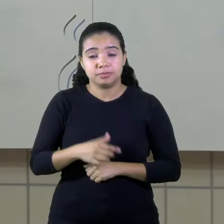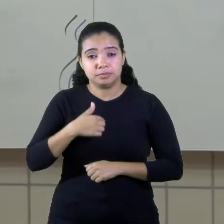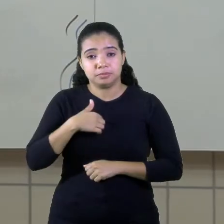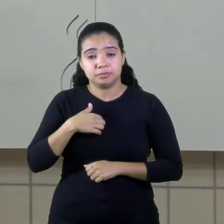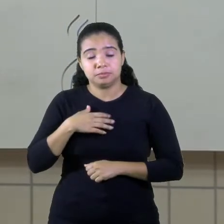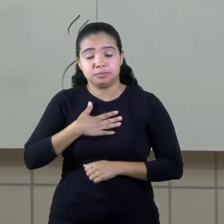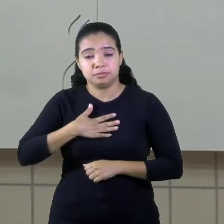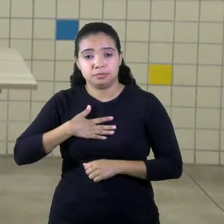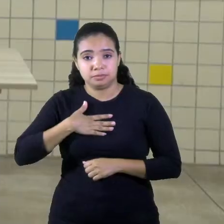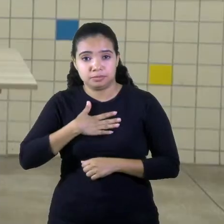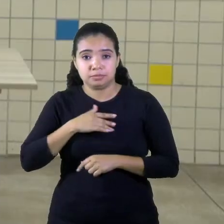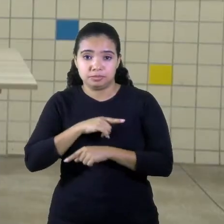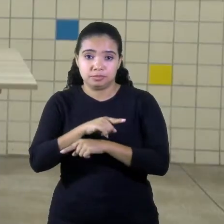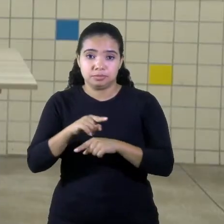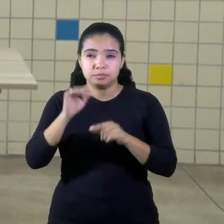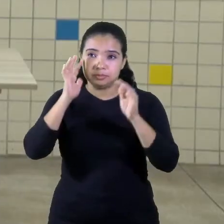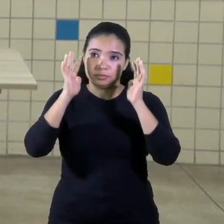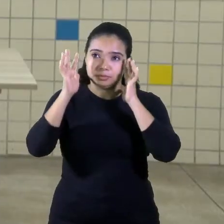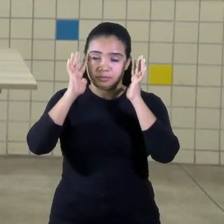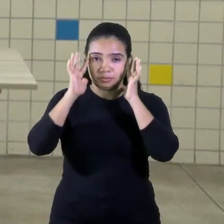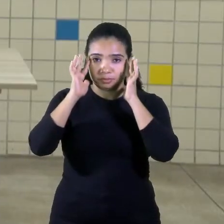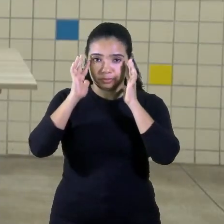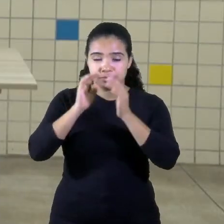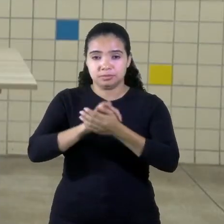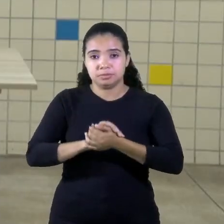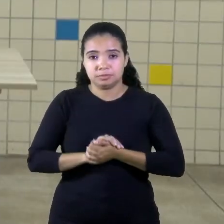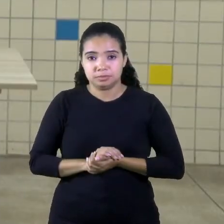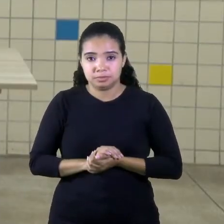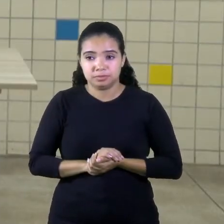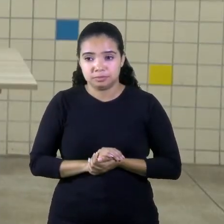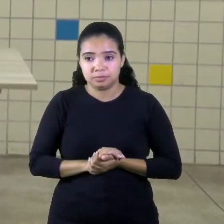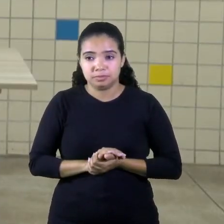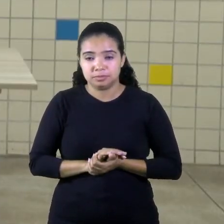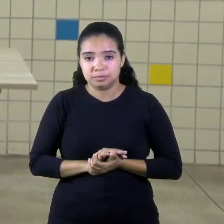prefiro que você pense da seguinte forma.